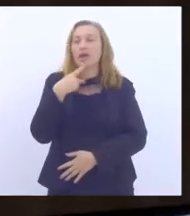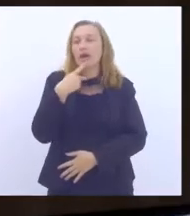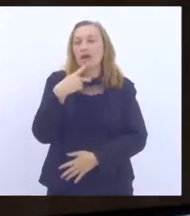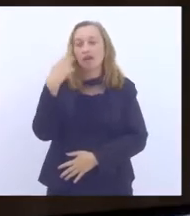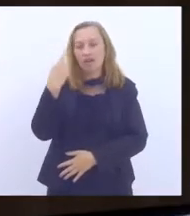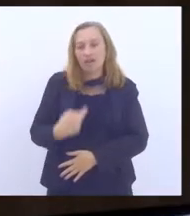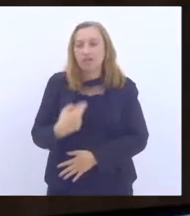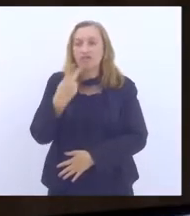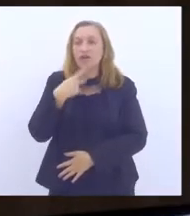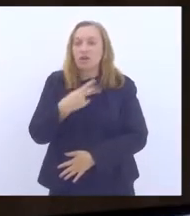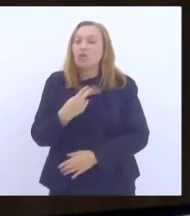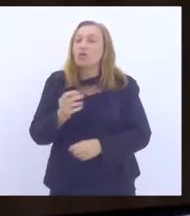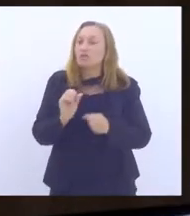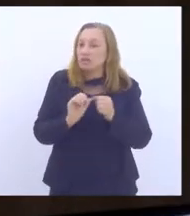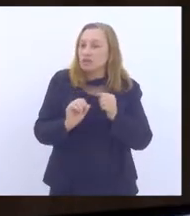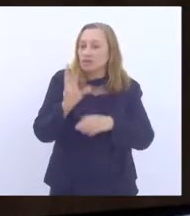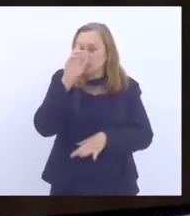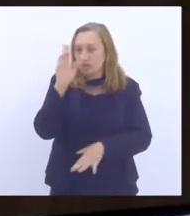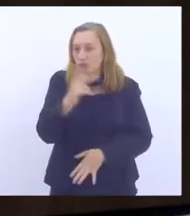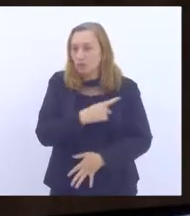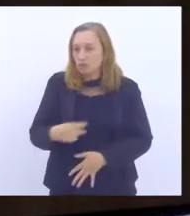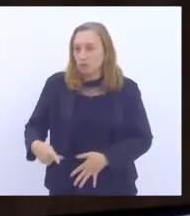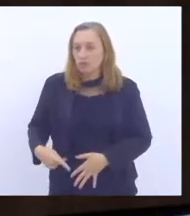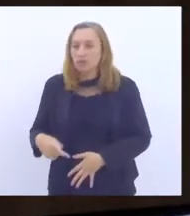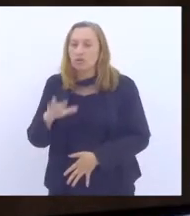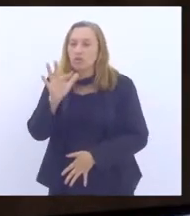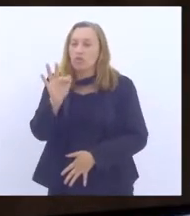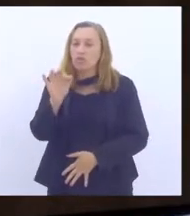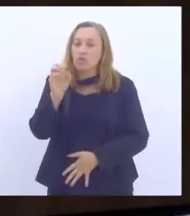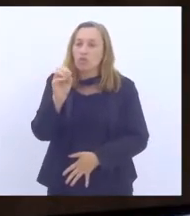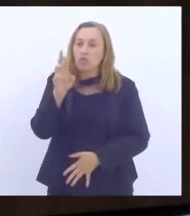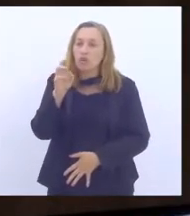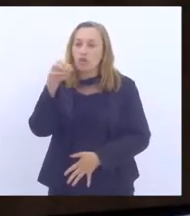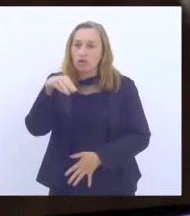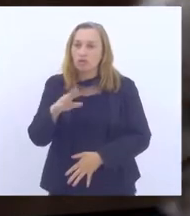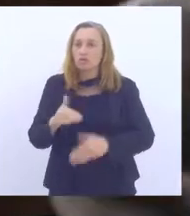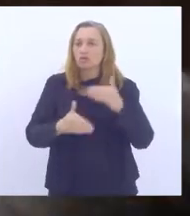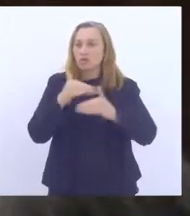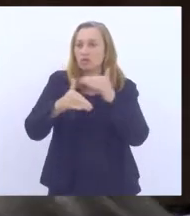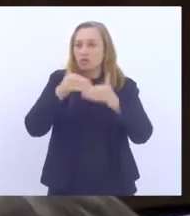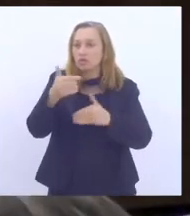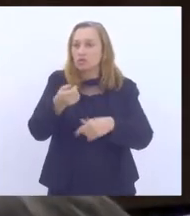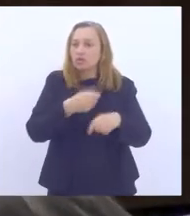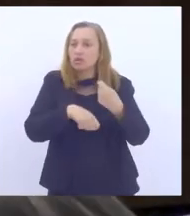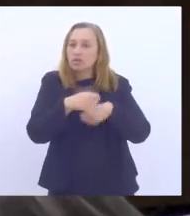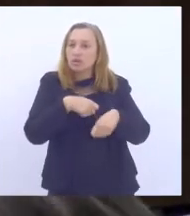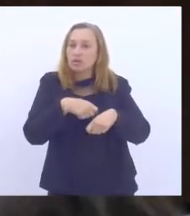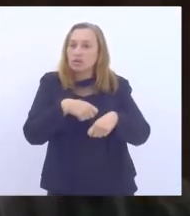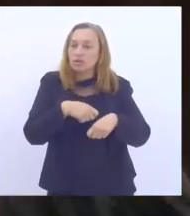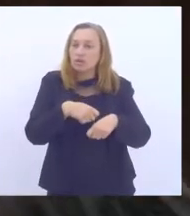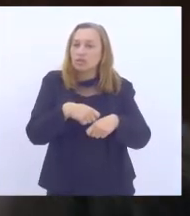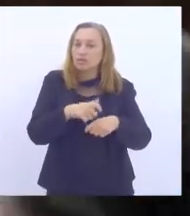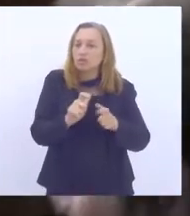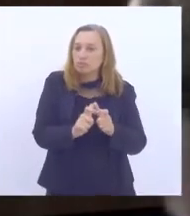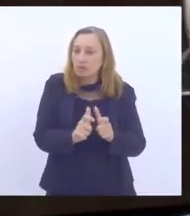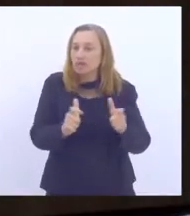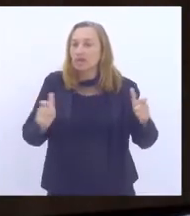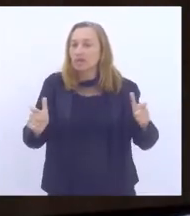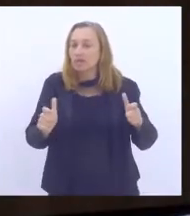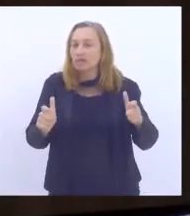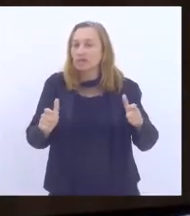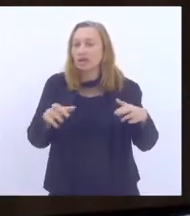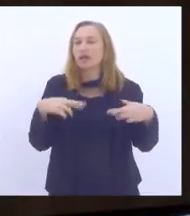fizemos só Presidente pelo fórum do desenvolvimento econômico uma imensa audiência